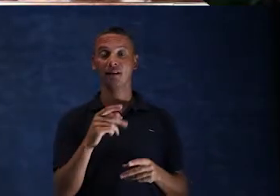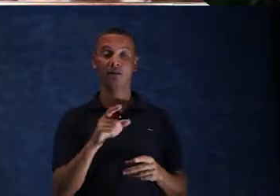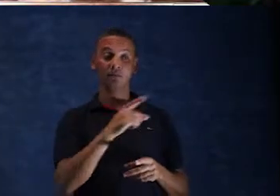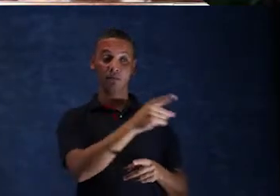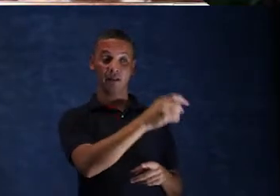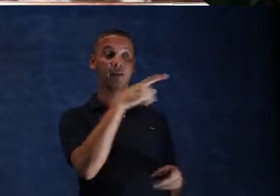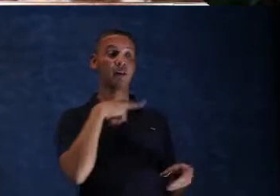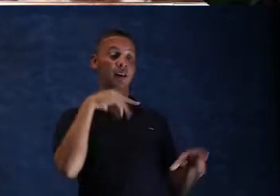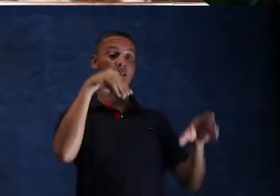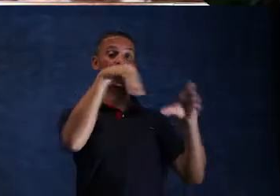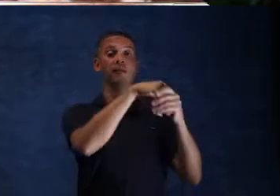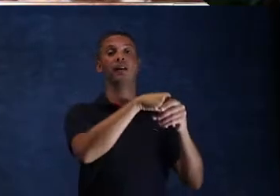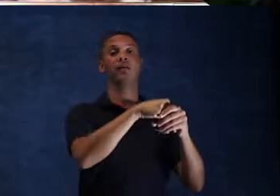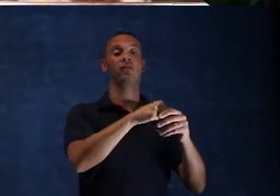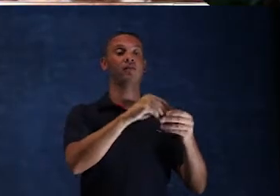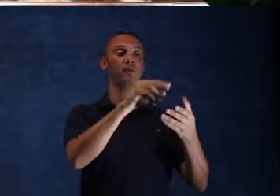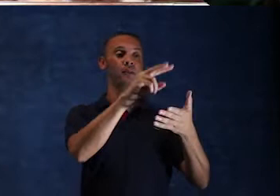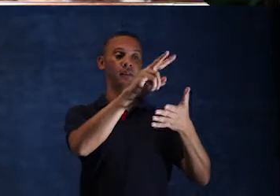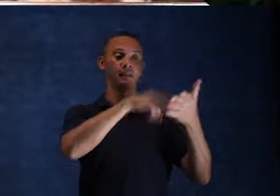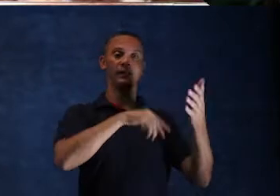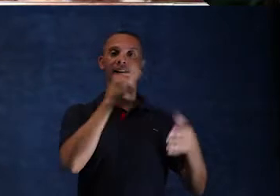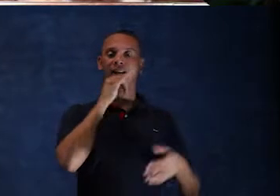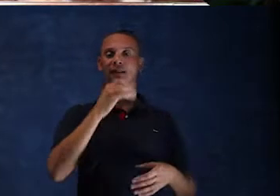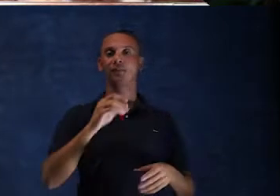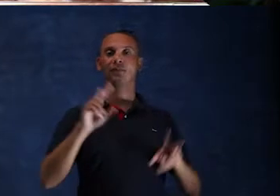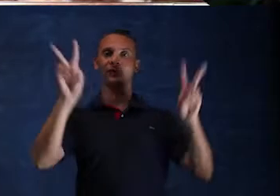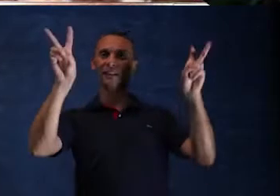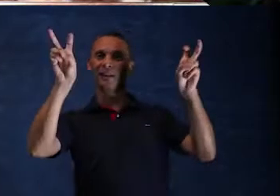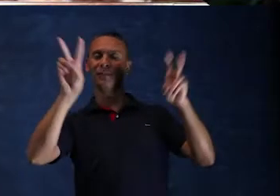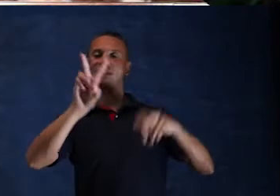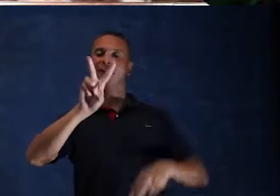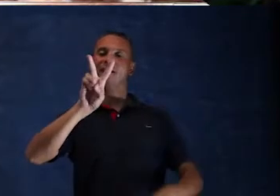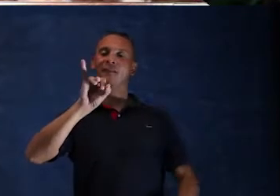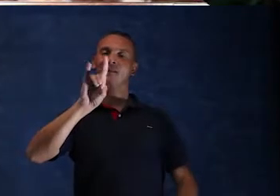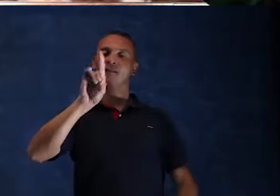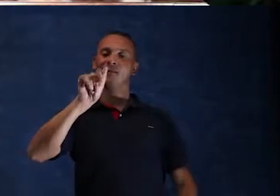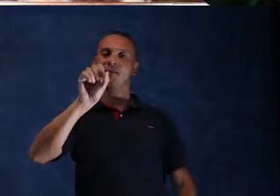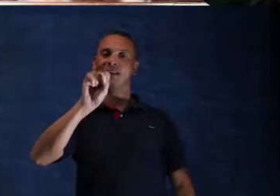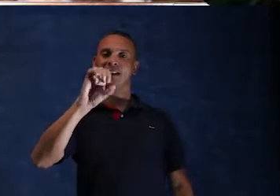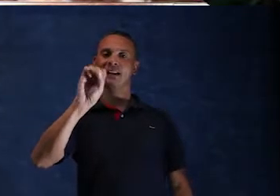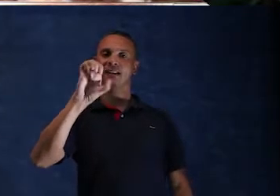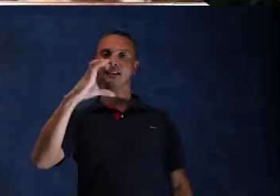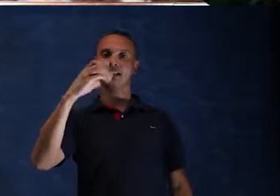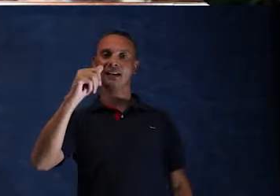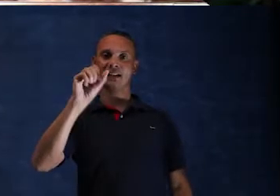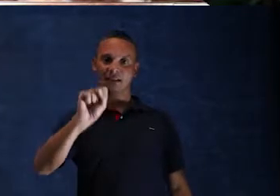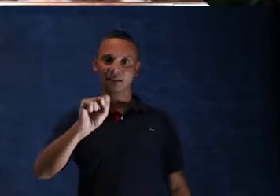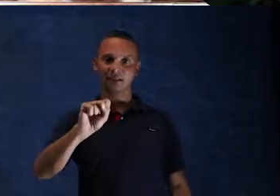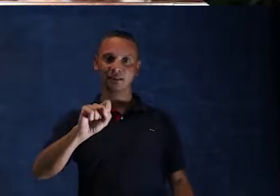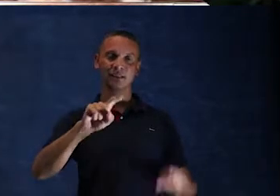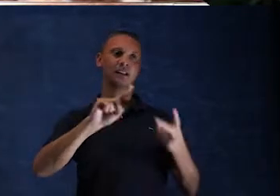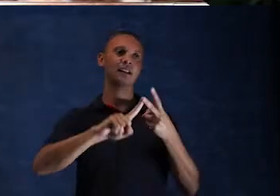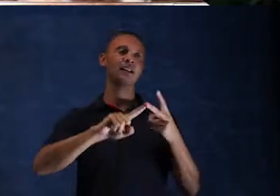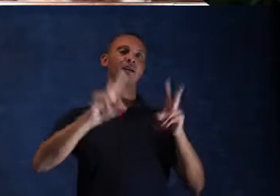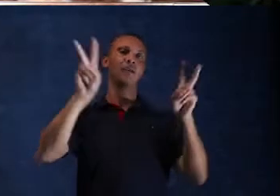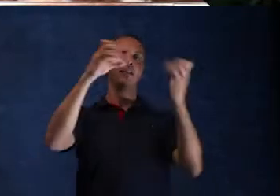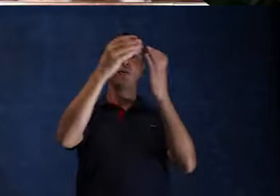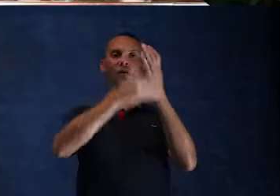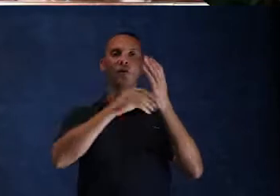por exemplo, em Vidas Secas, está no Grande Sertão Veredas, está na Mulher que Matou os Peixes, da Clarice, ela está